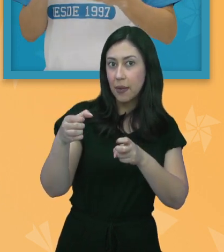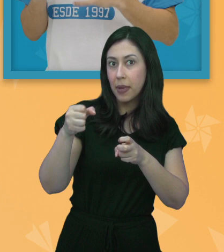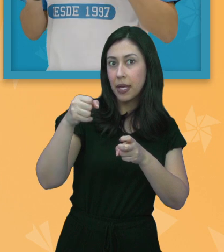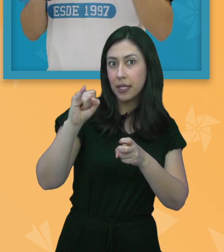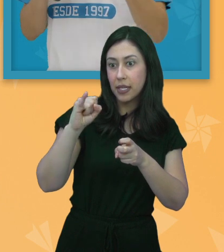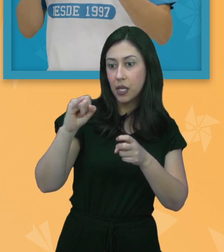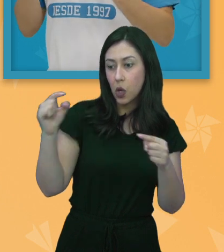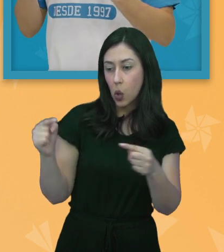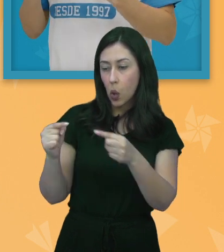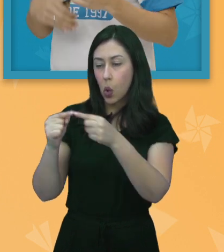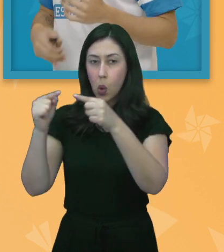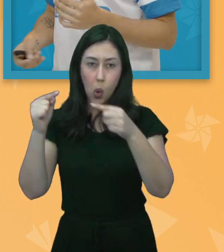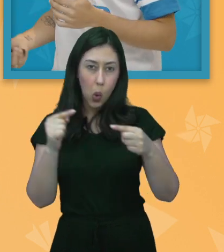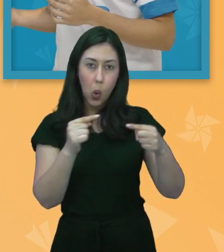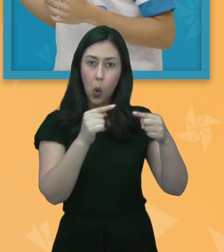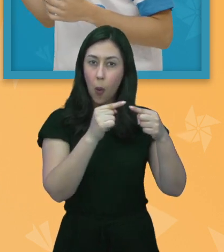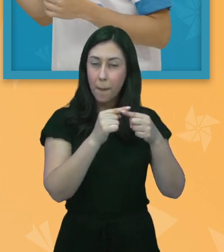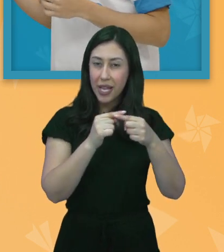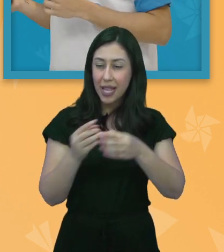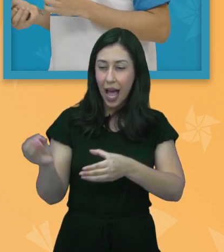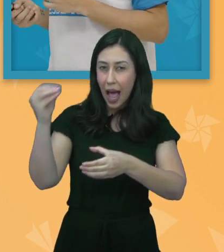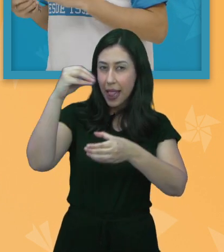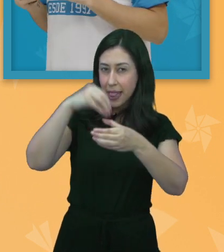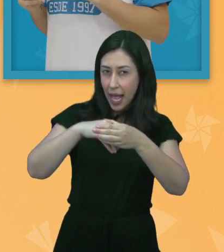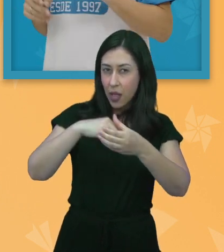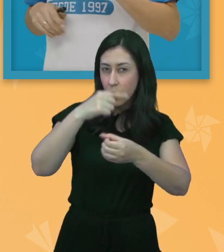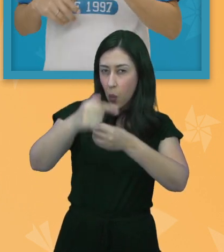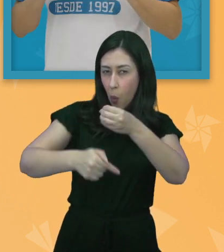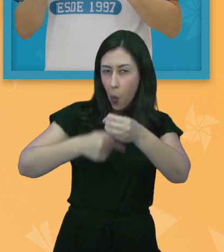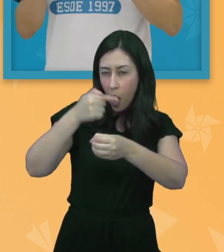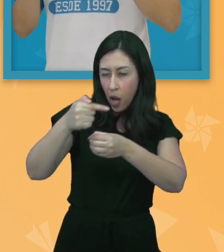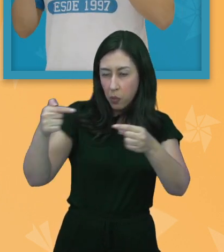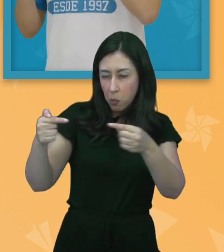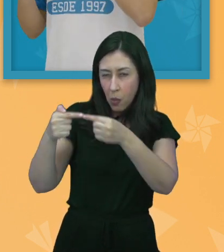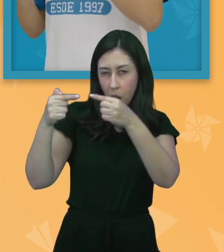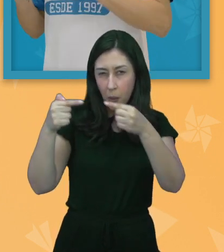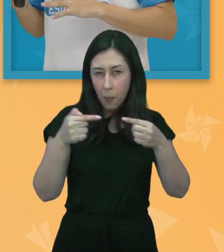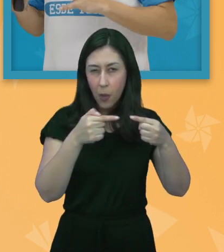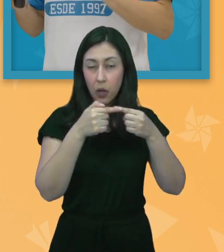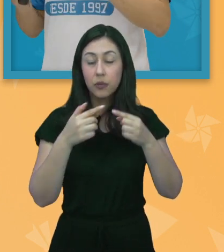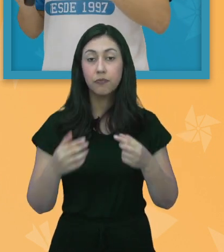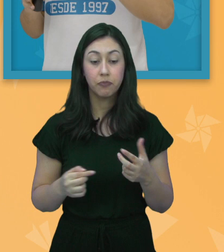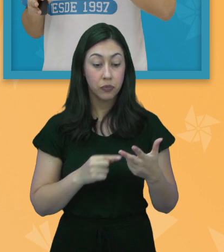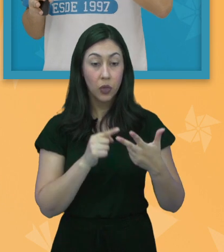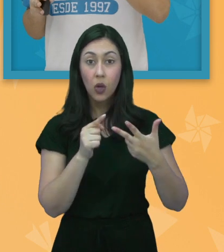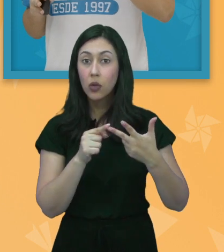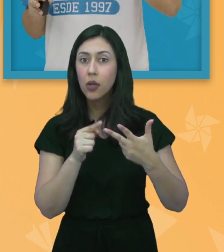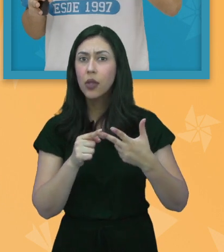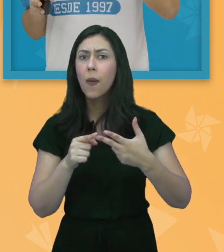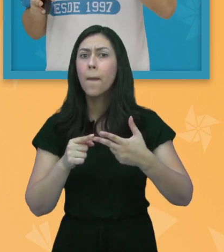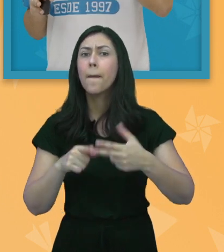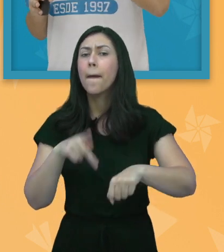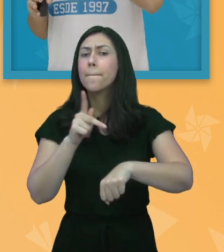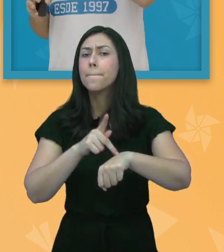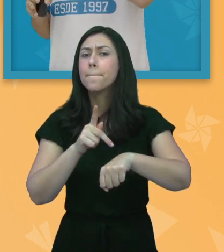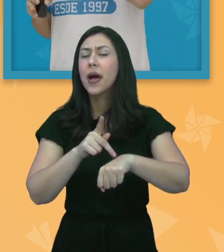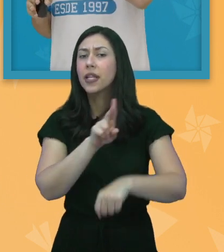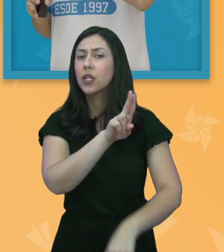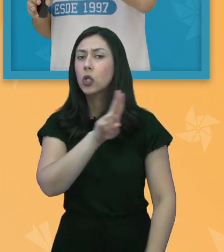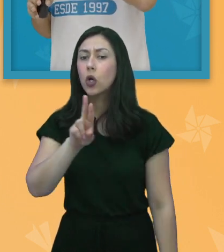das moléculas, né, de água e de álcool. No caso do granito, é aquela pedra que tem